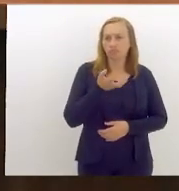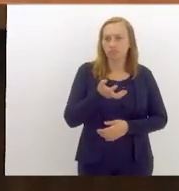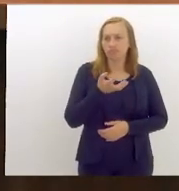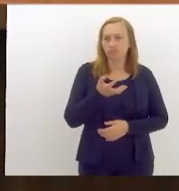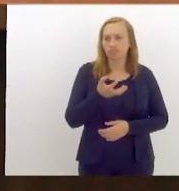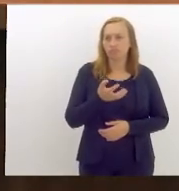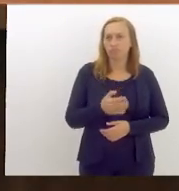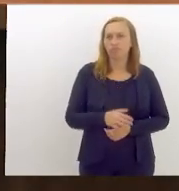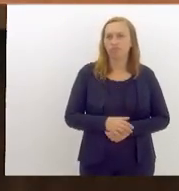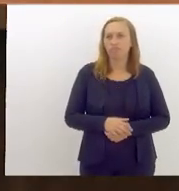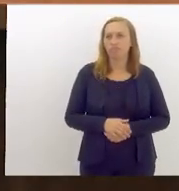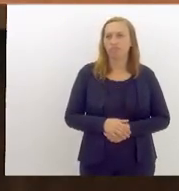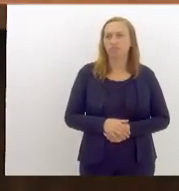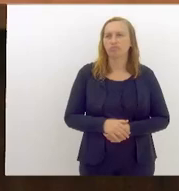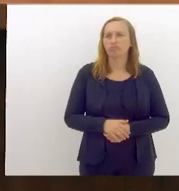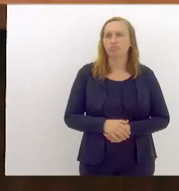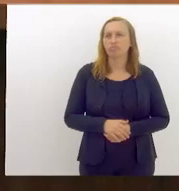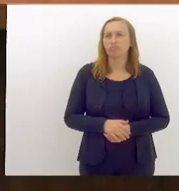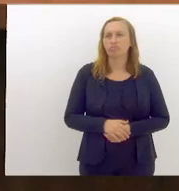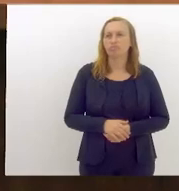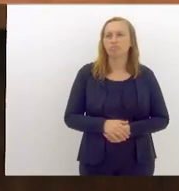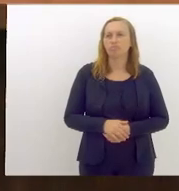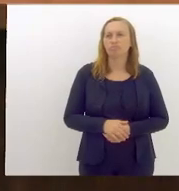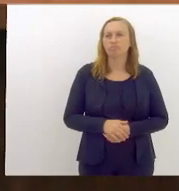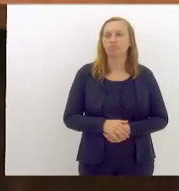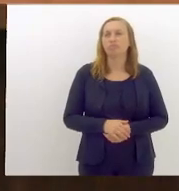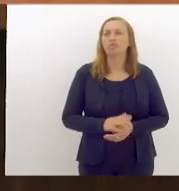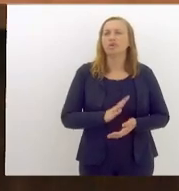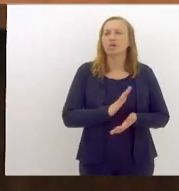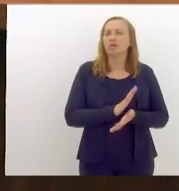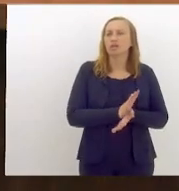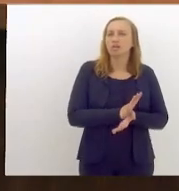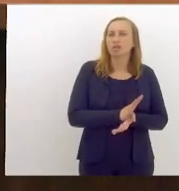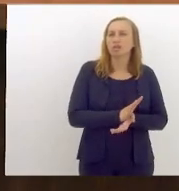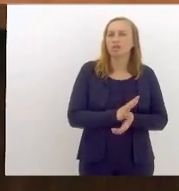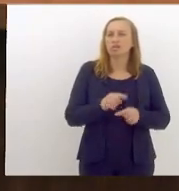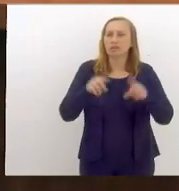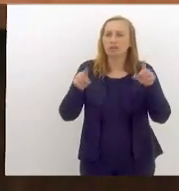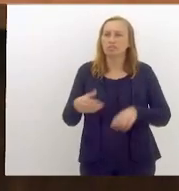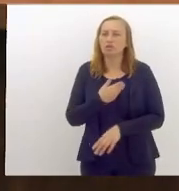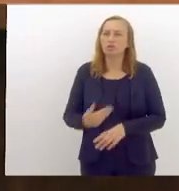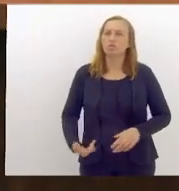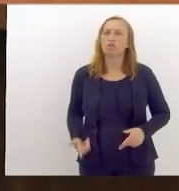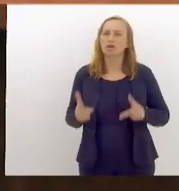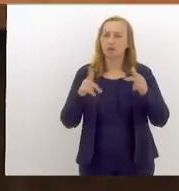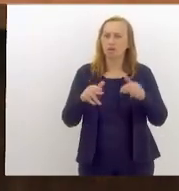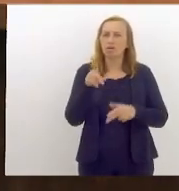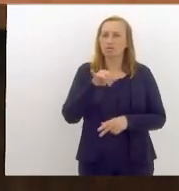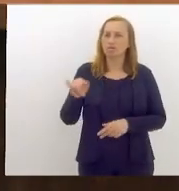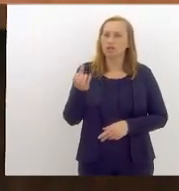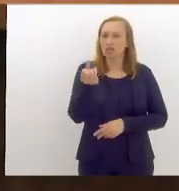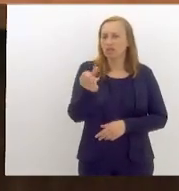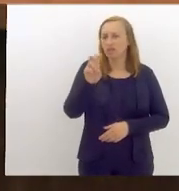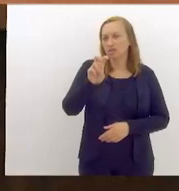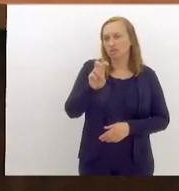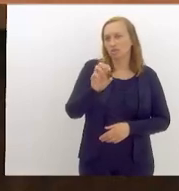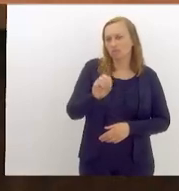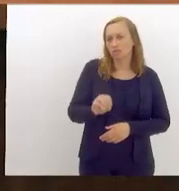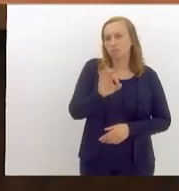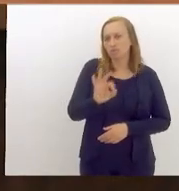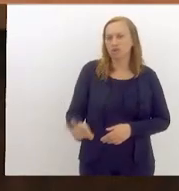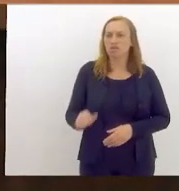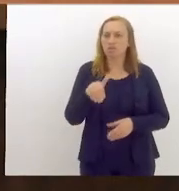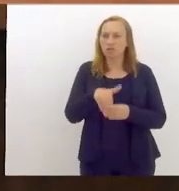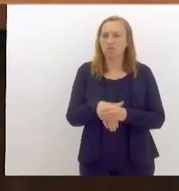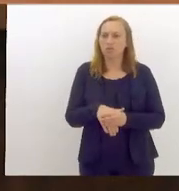massacrar o salário do servidor no mesmo dia se vota 60% isso eu